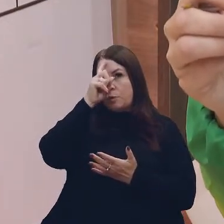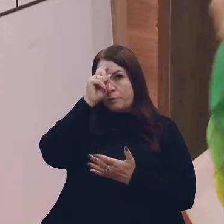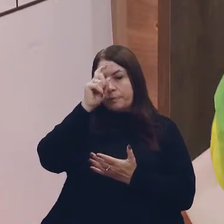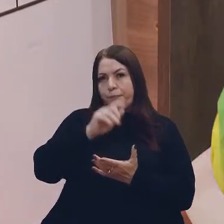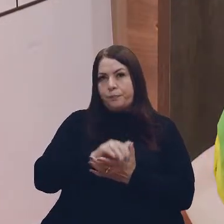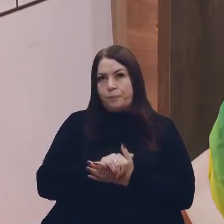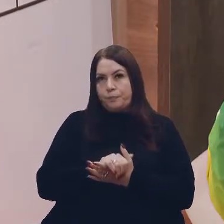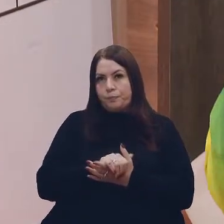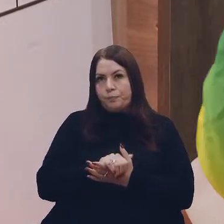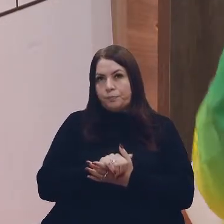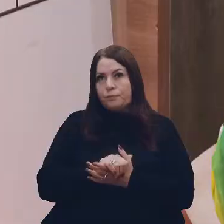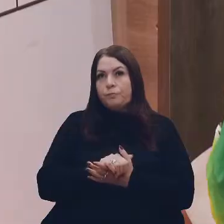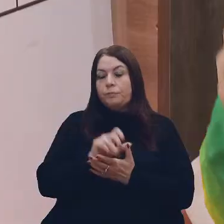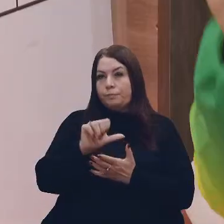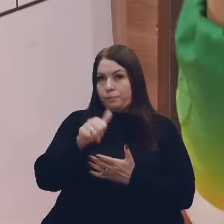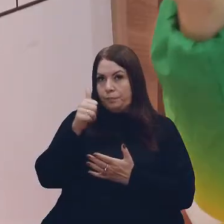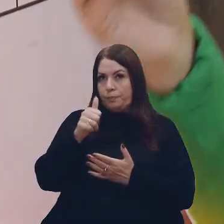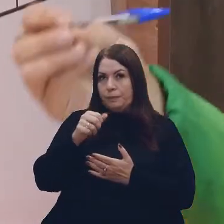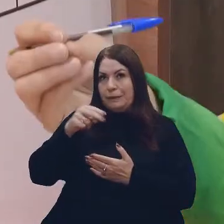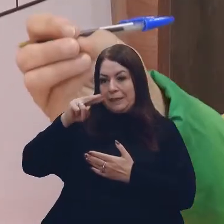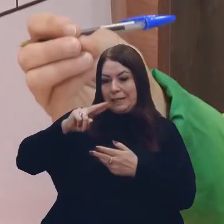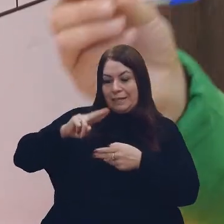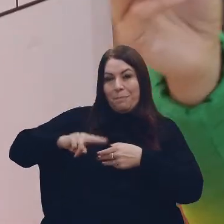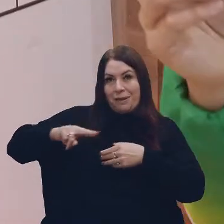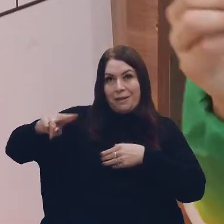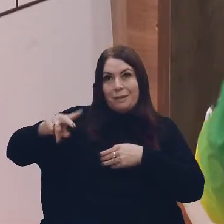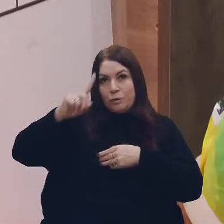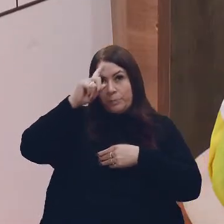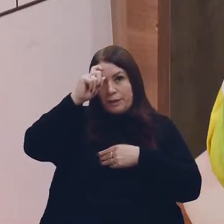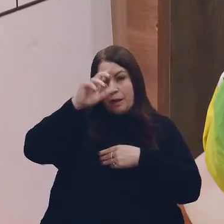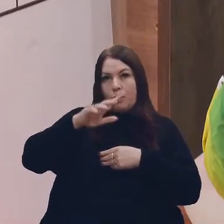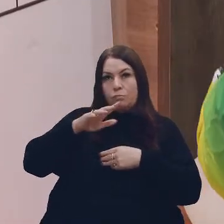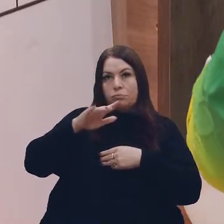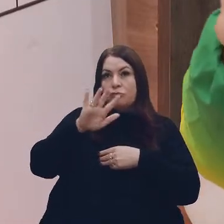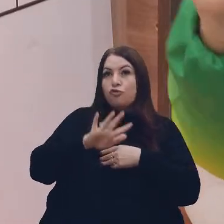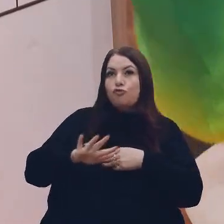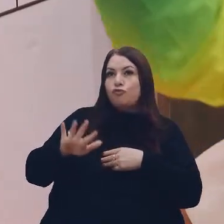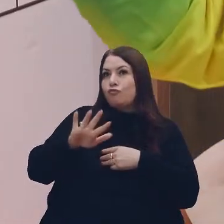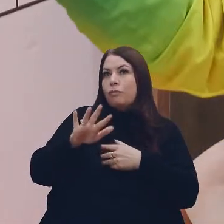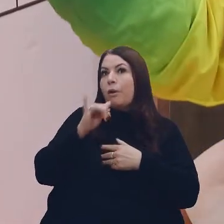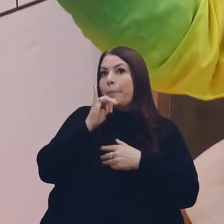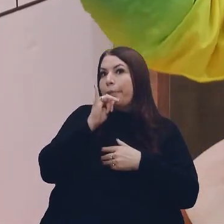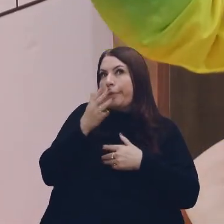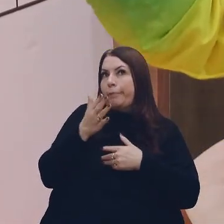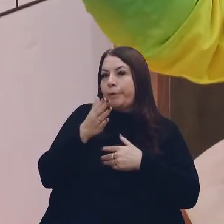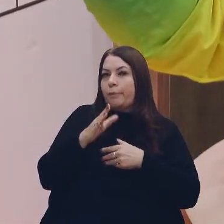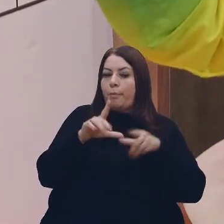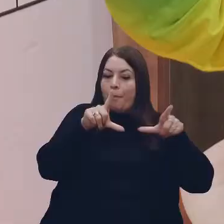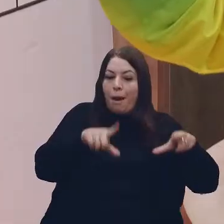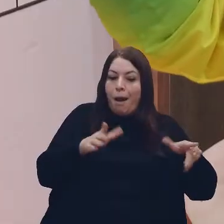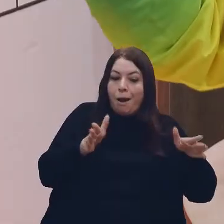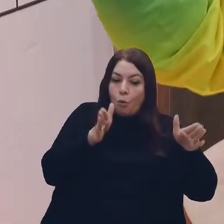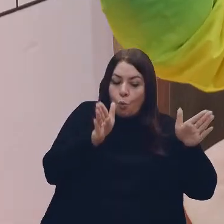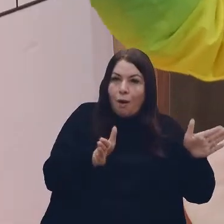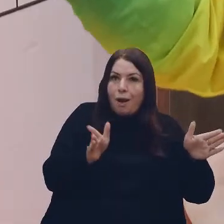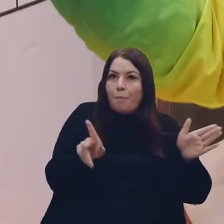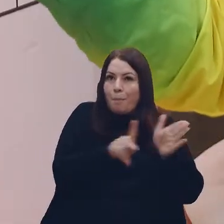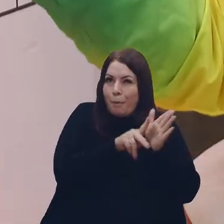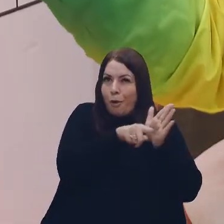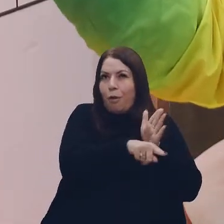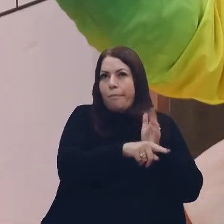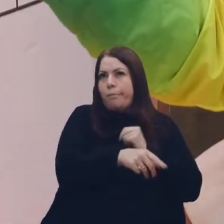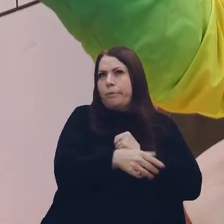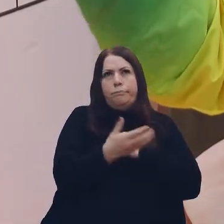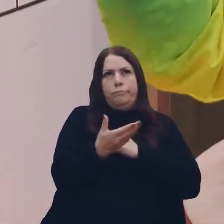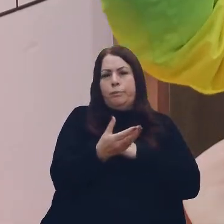hospitais, ou melhor, em leitos em hospitais gerais, né? Que seria assim, uma pequena ala com uma